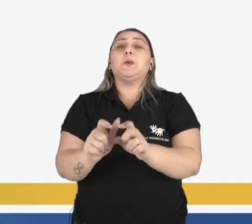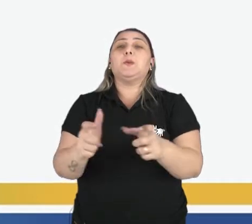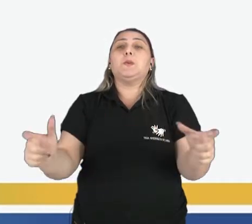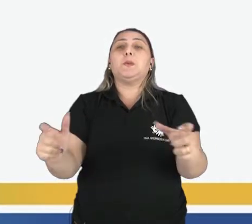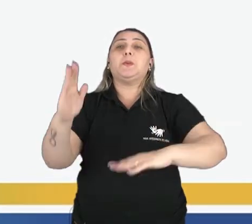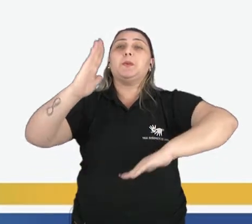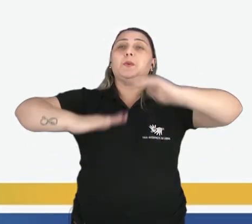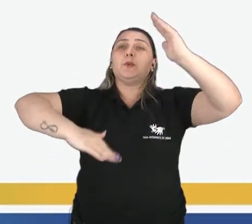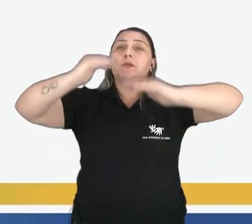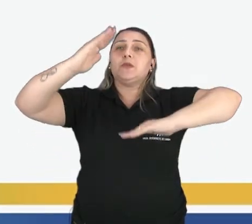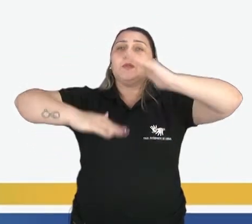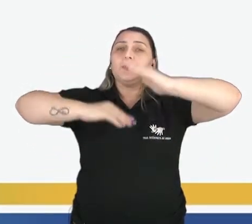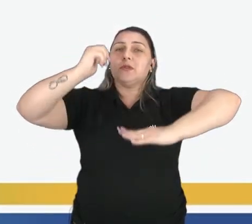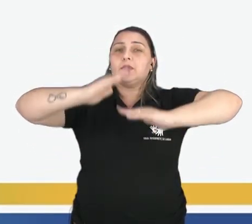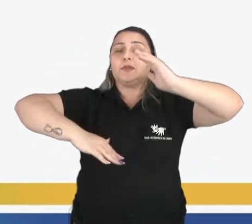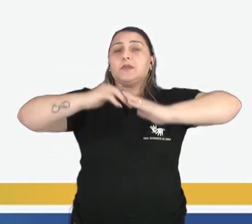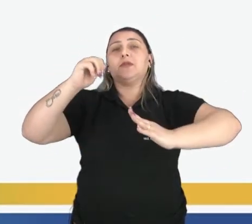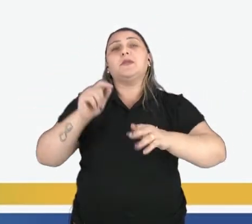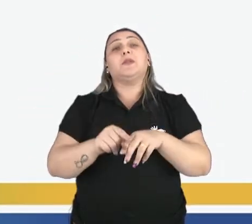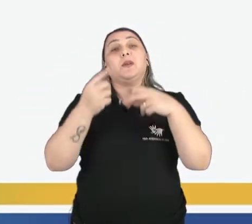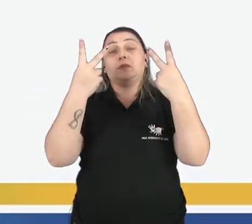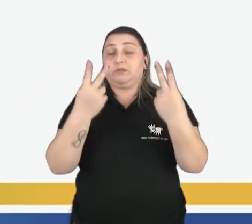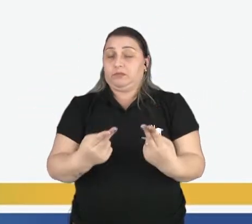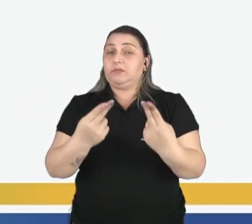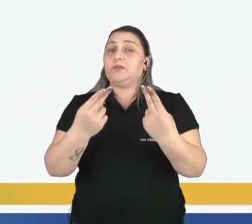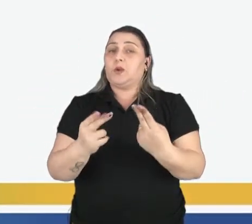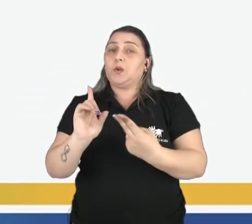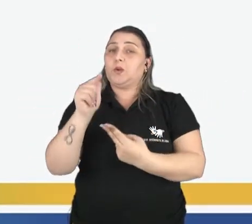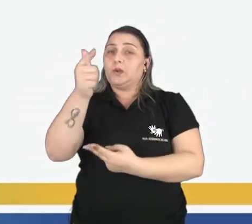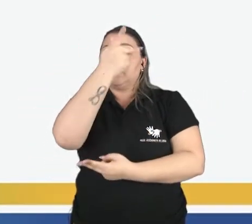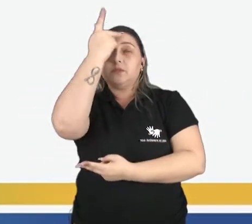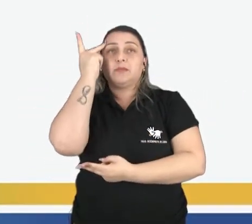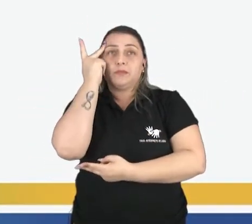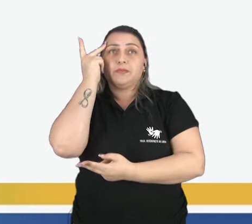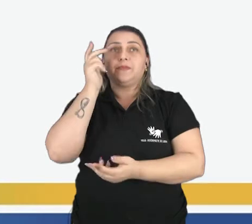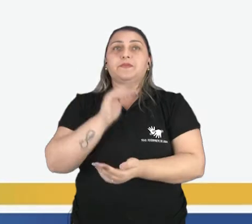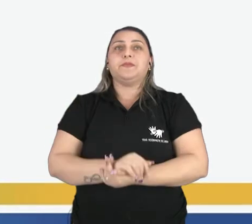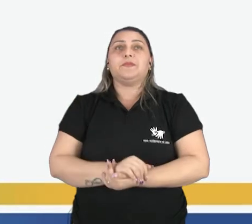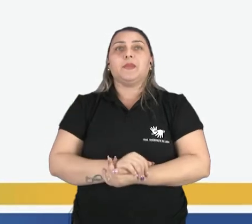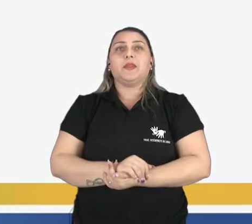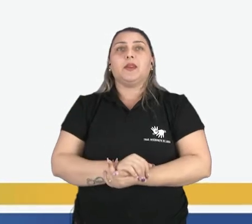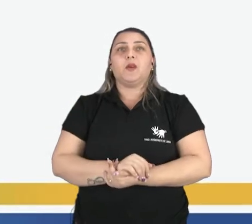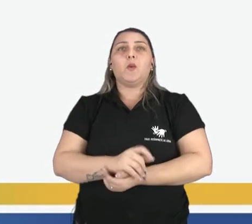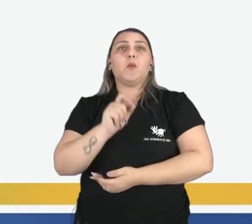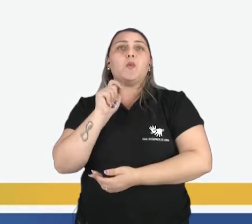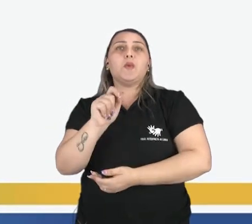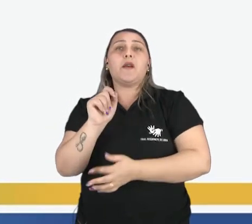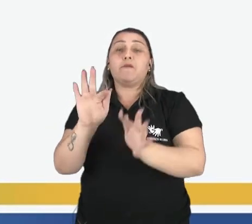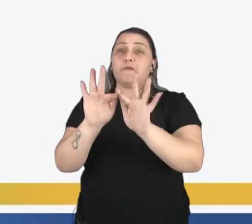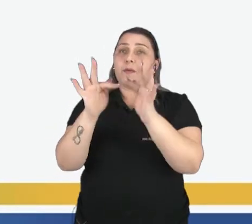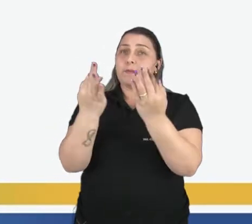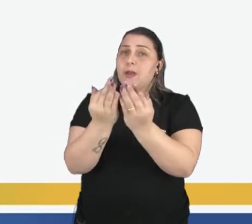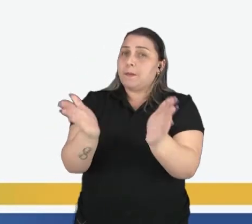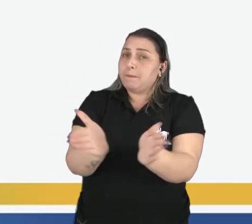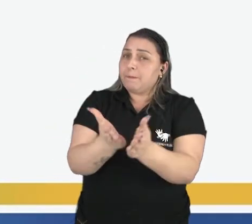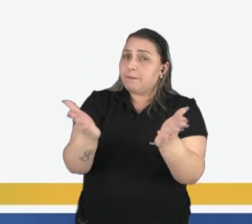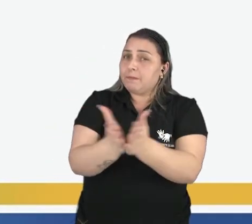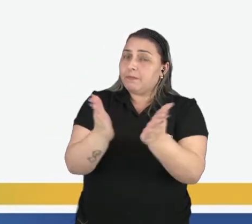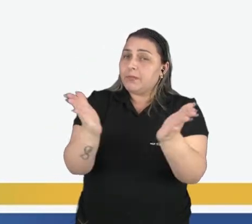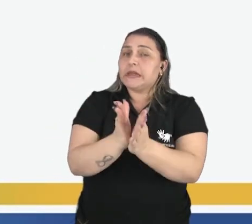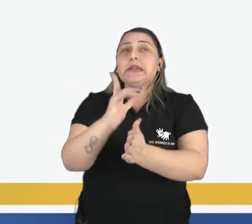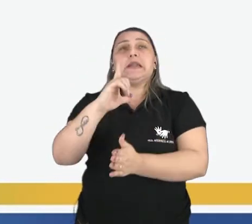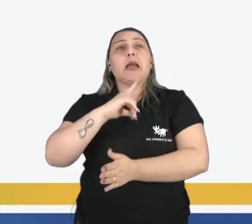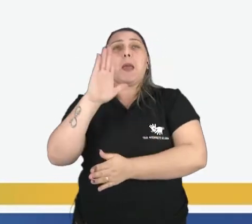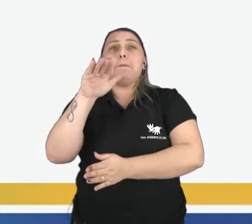crescimento profissional da mesma maneira que outras pessoas. Nesse sentido, quem é de uma família pobre